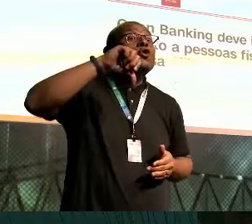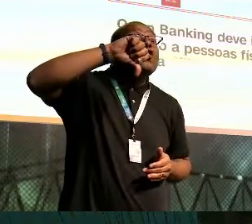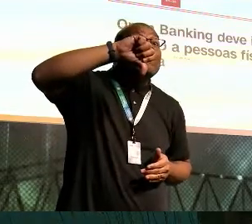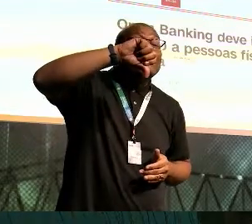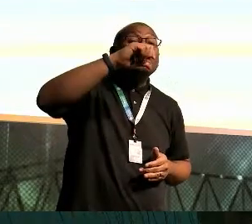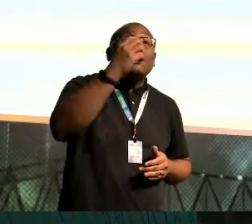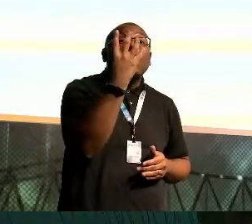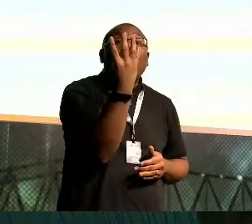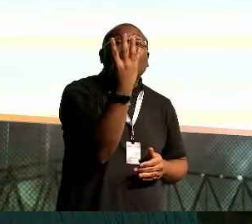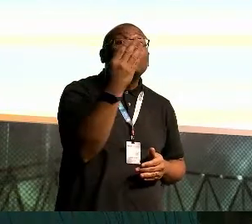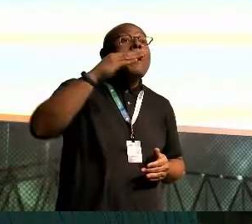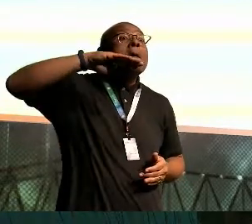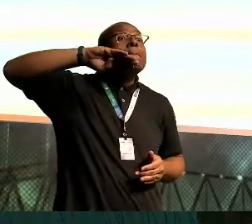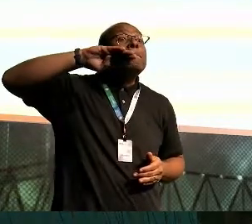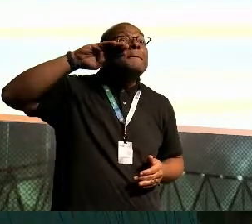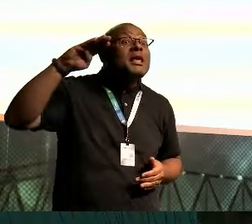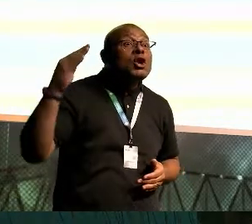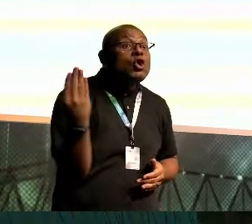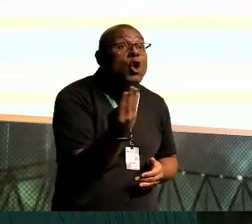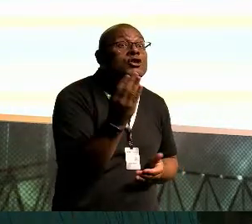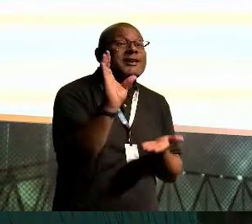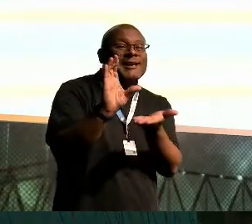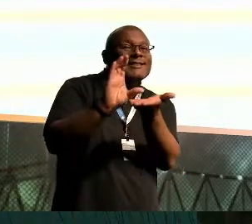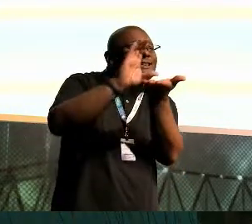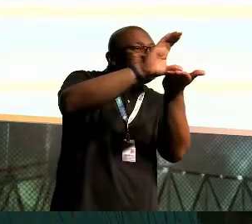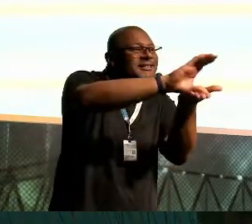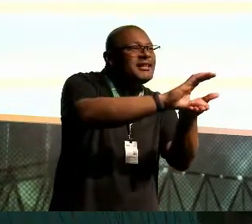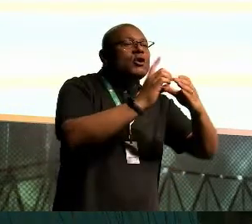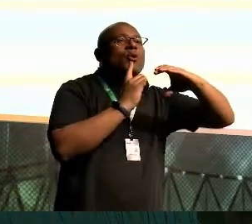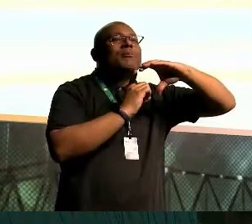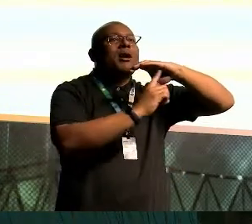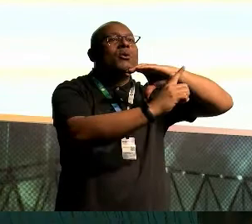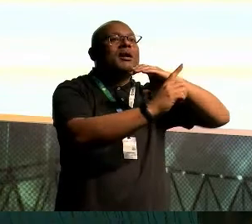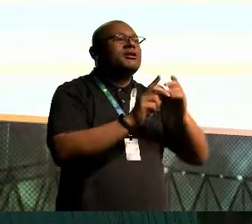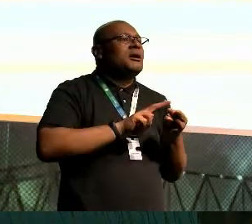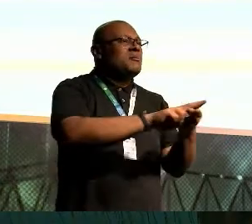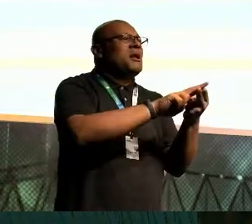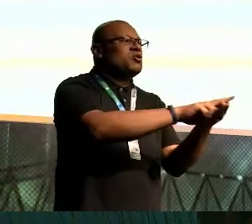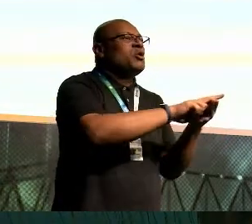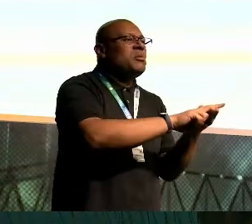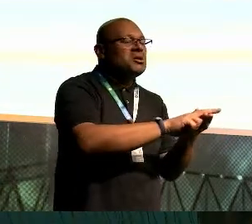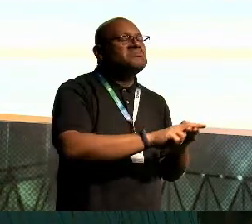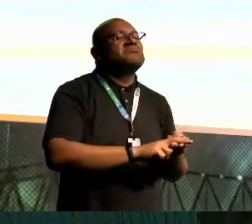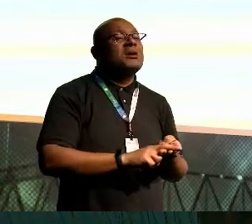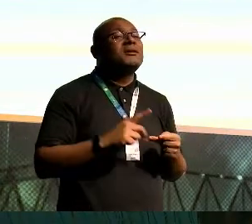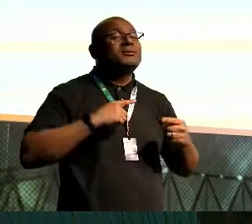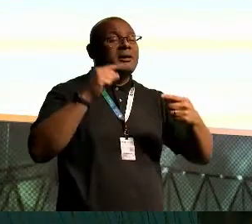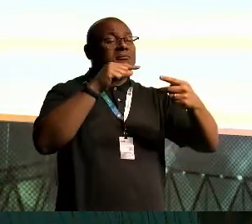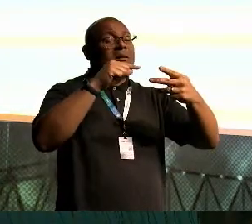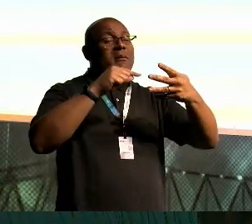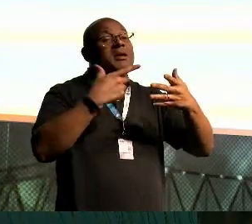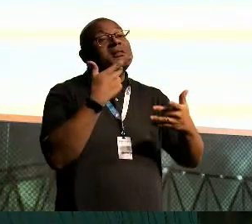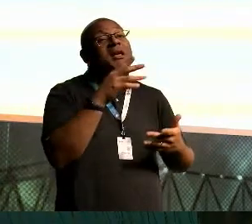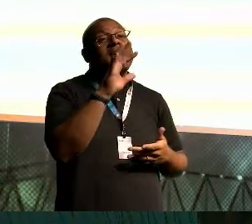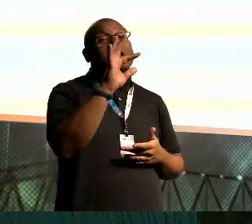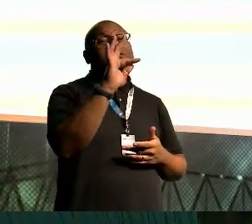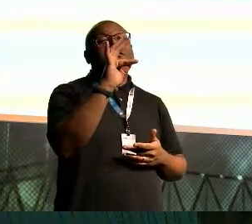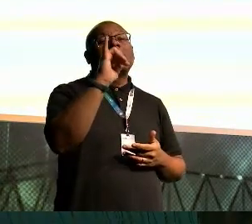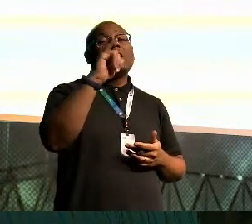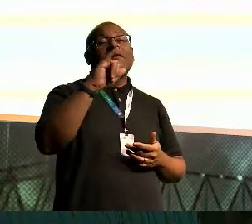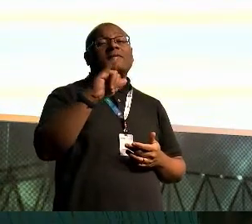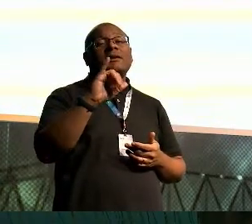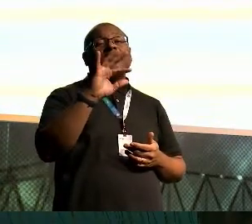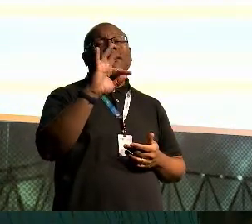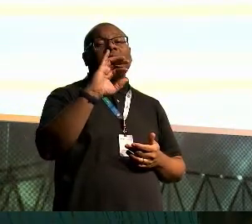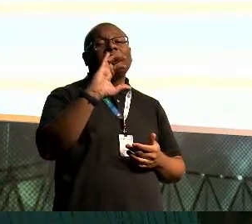pessoa física em 5 anos. Tem muita coisa, tá? Eu trouxe só um, mas tem muita coisa legal. E as fintechs estão vindo, né? Então, os obrigatórios